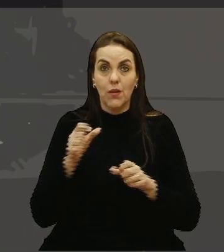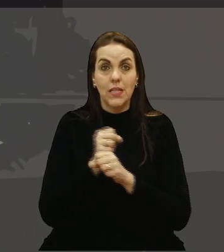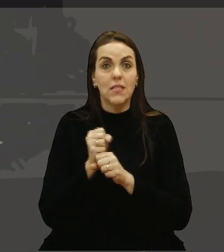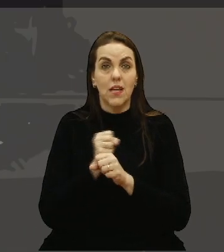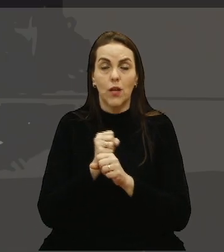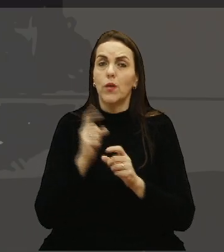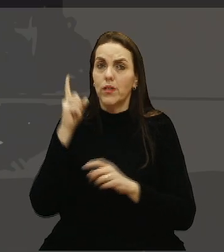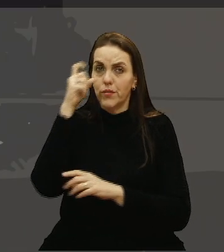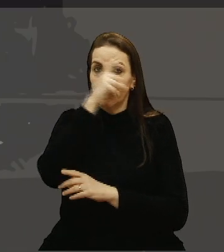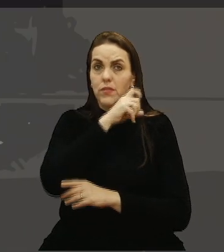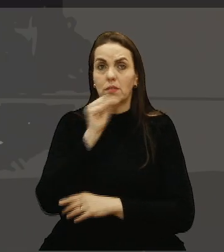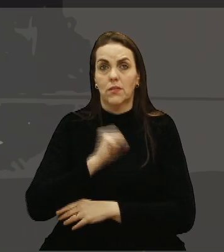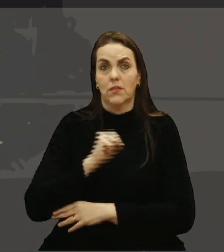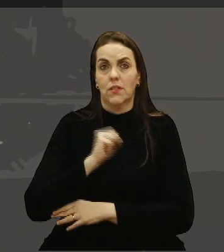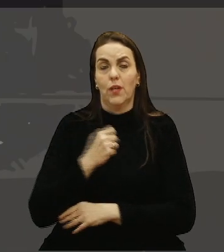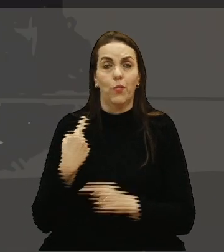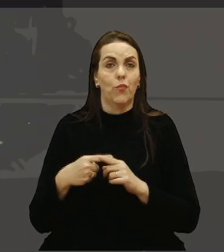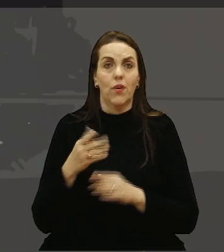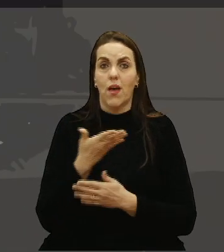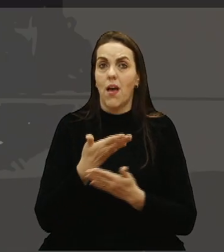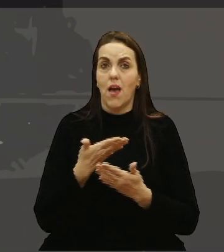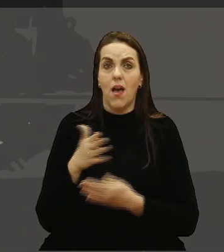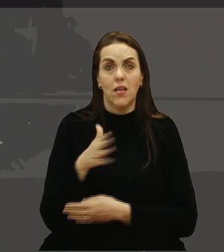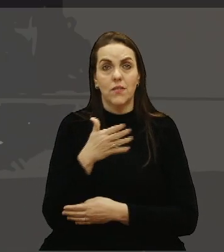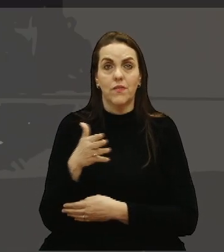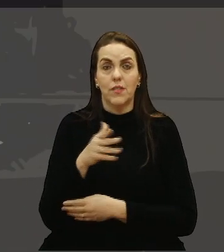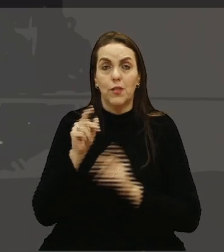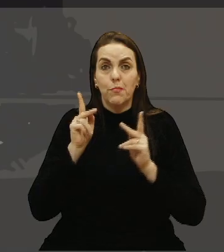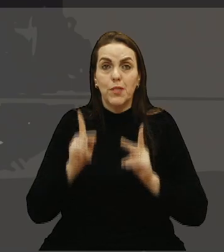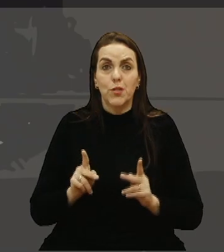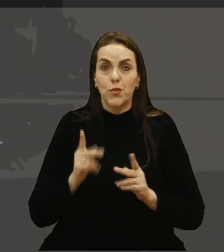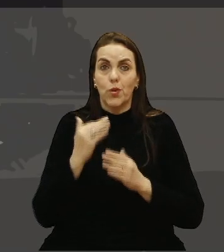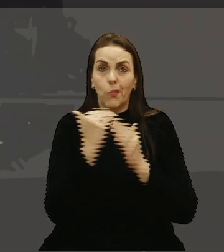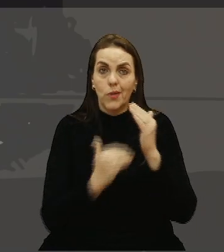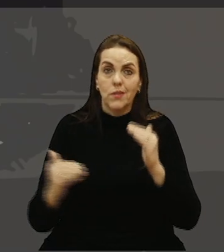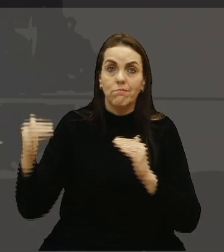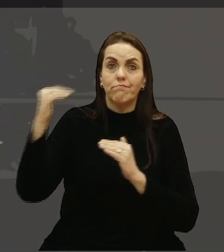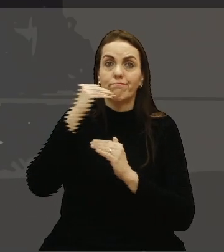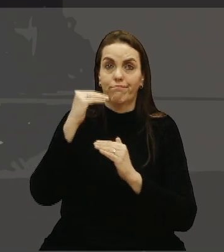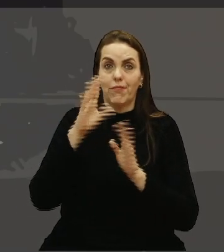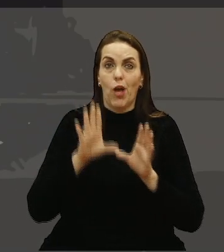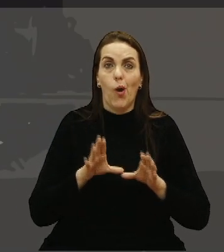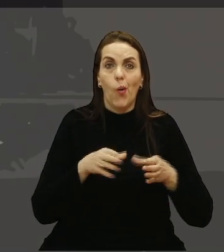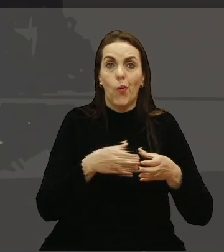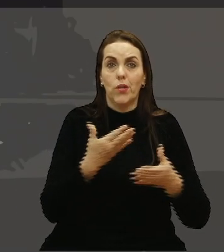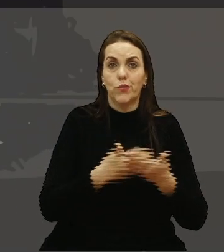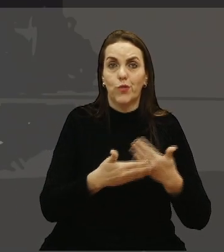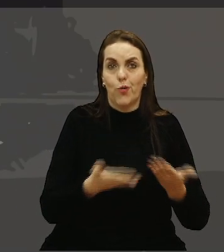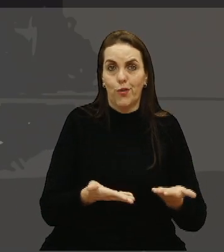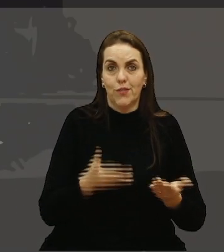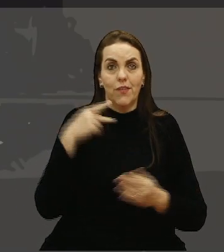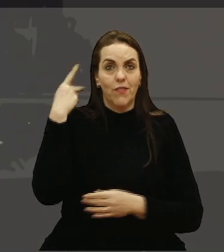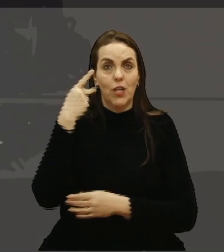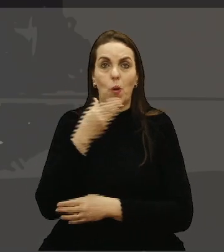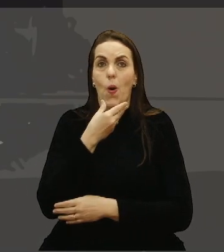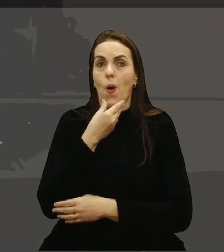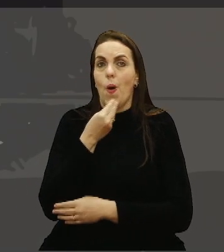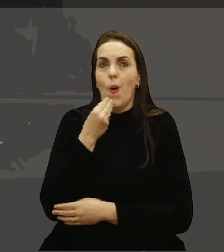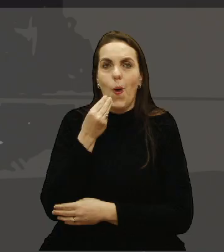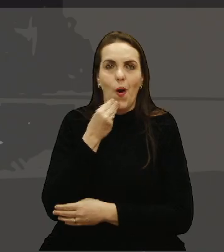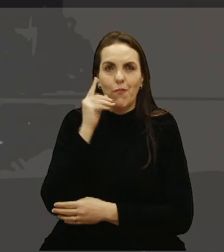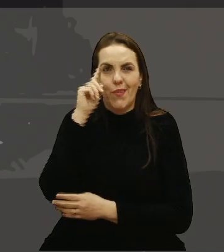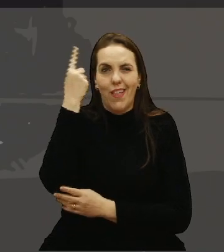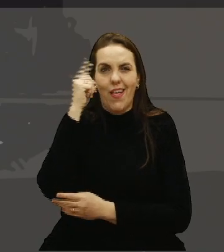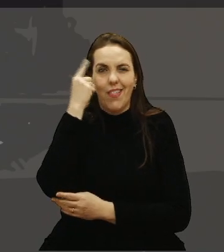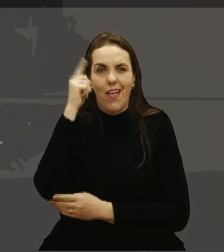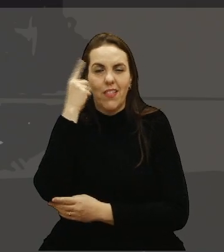difícil, porque às vezes o pessoal ele não pode se sobrepor ao coletivo, e os vereadores, por óbvio, têm um monte de ideias que